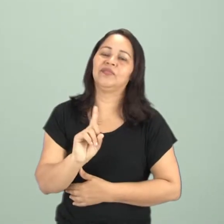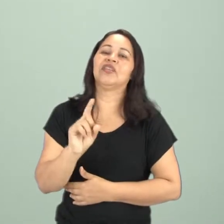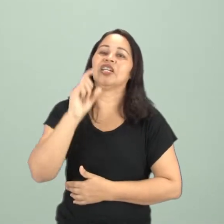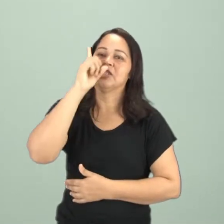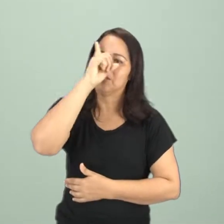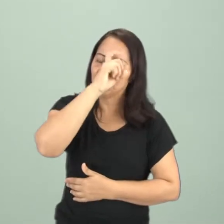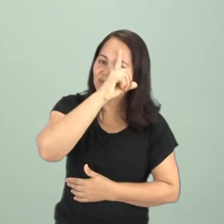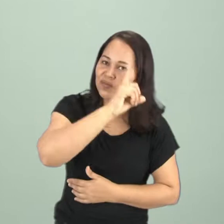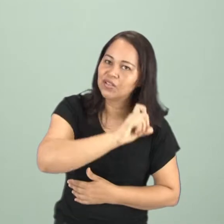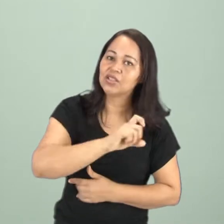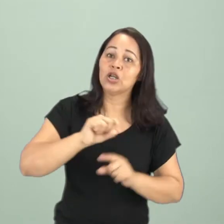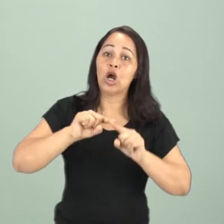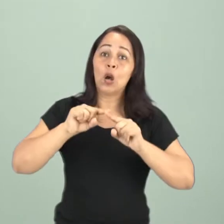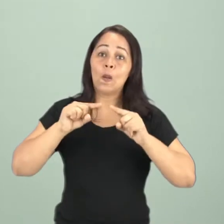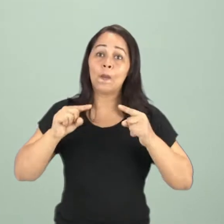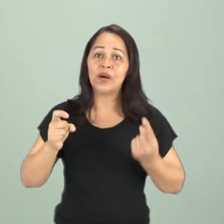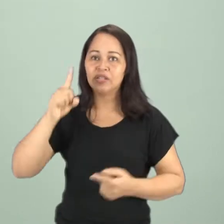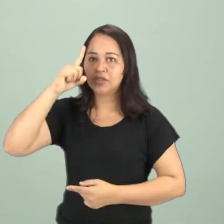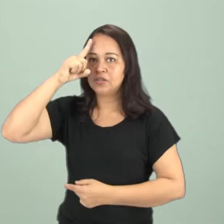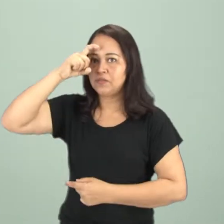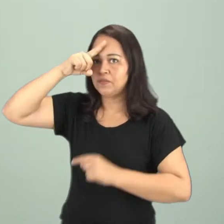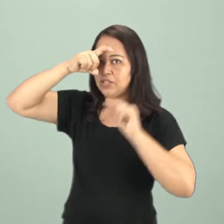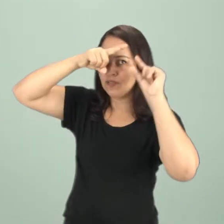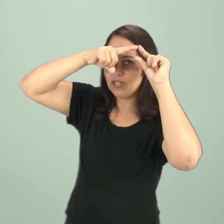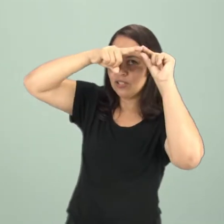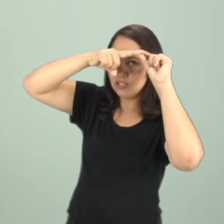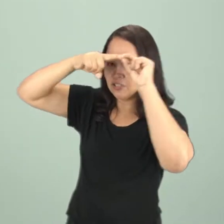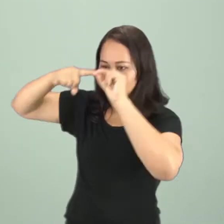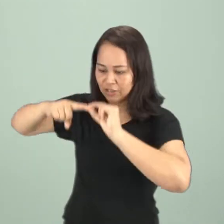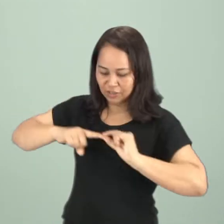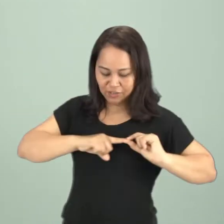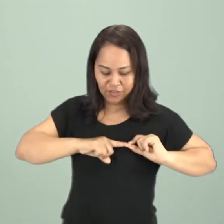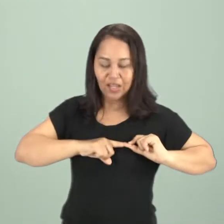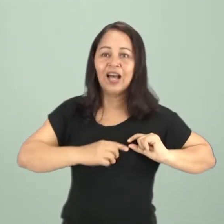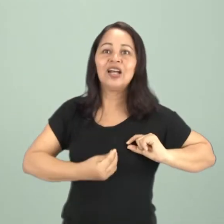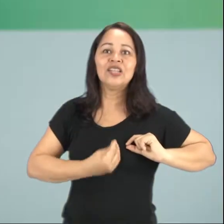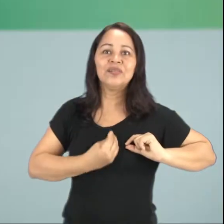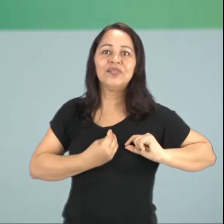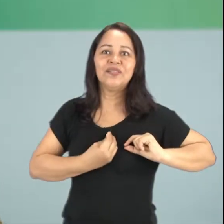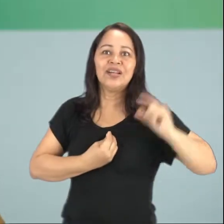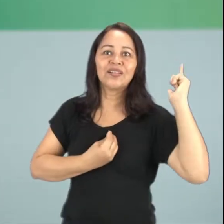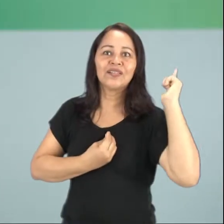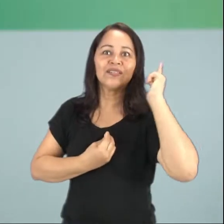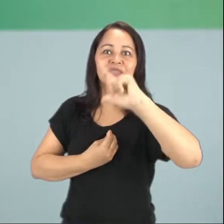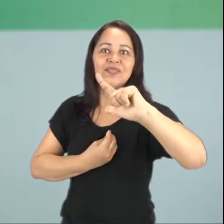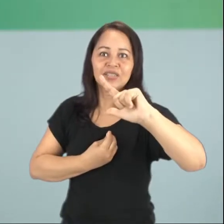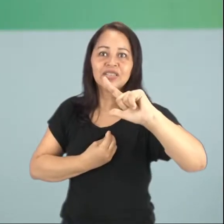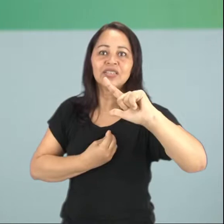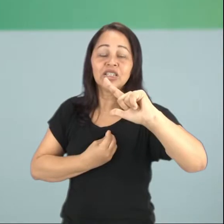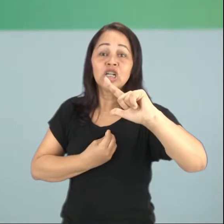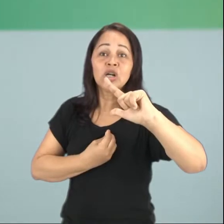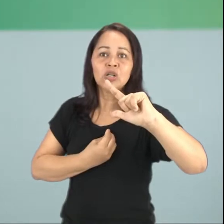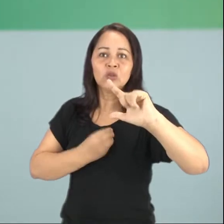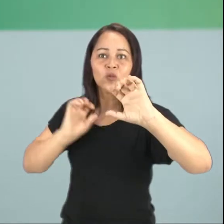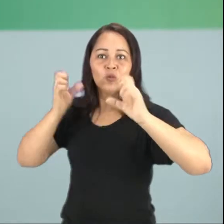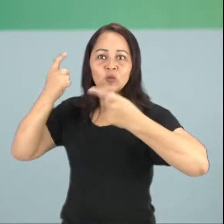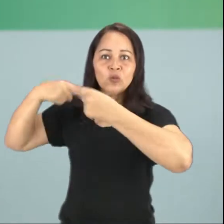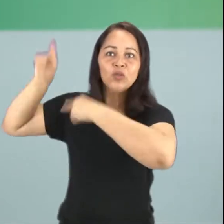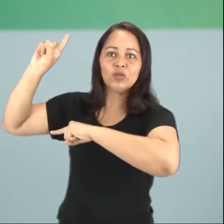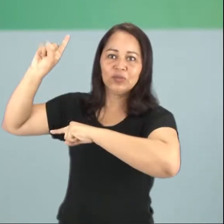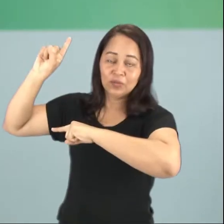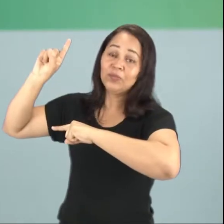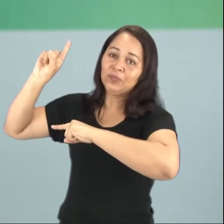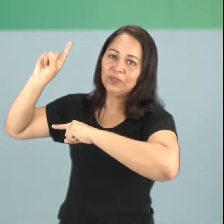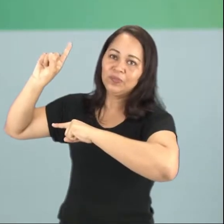as dificuldades, mas essas dificuldades elas dão um sabor muito especial nas nossas vitórias, nos nossos alcances. Então, nós precisamos ser sinceros e falar: